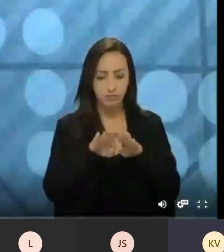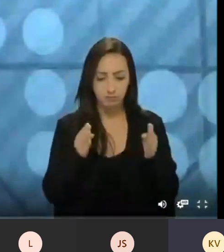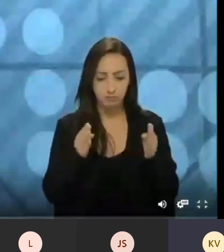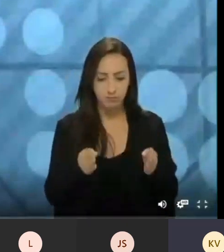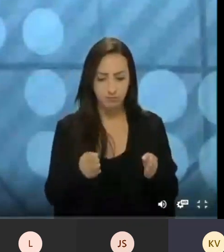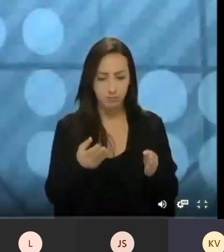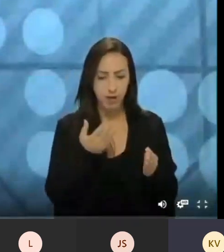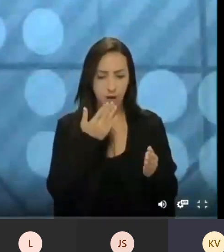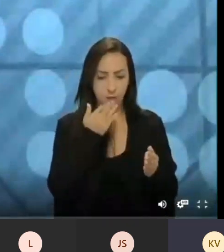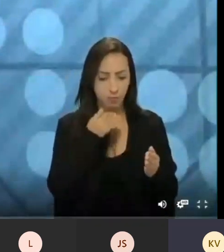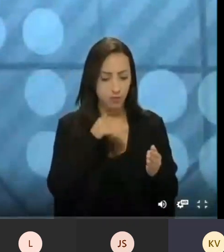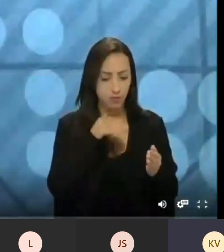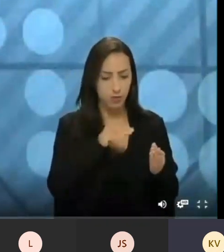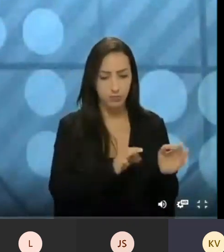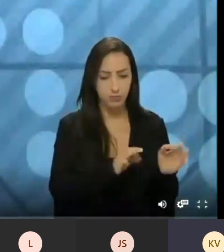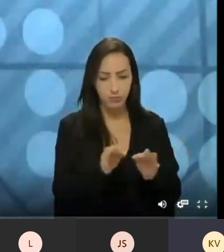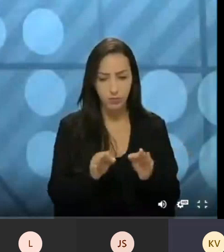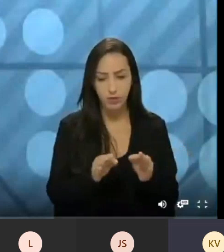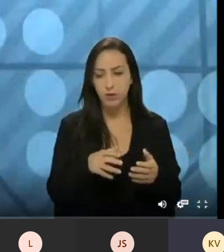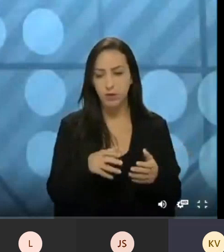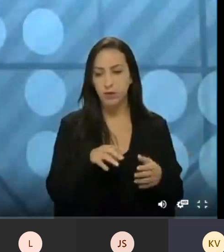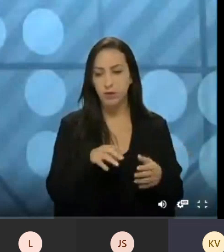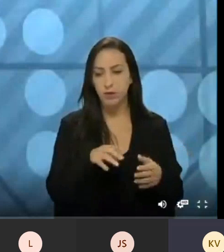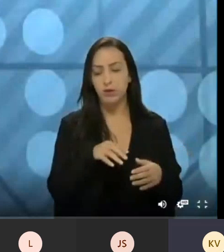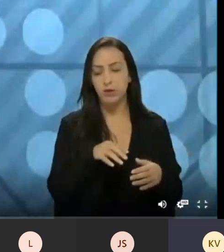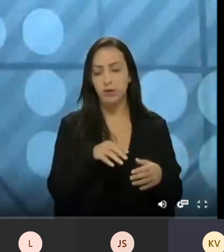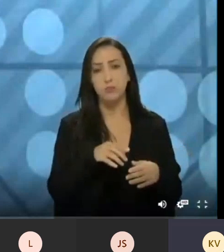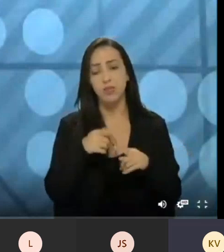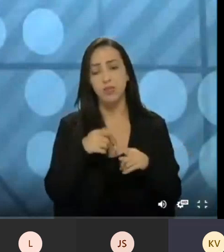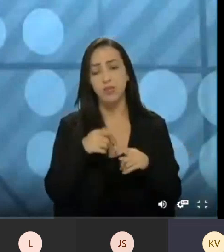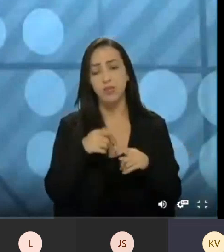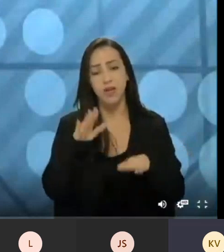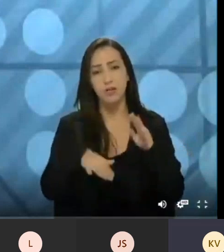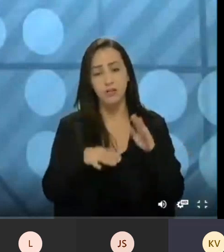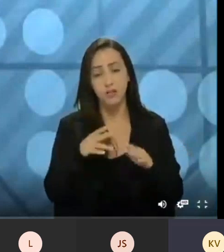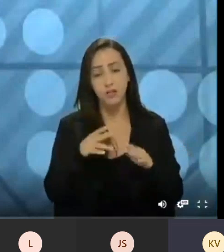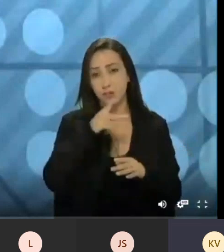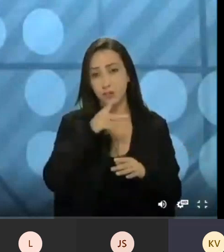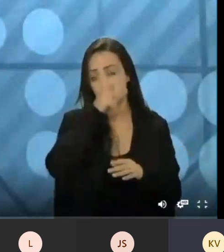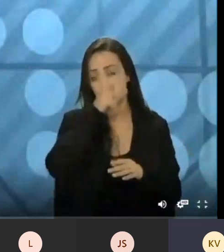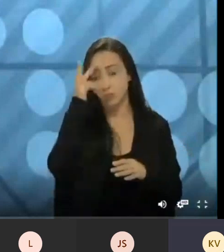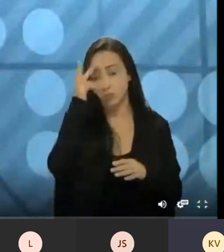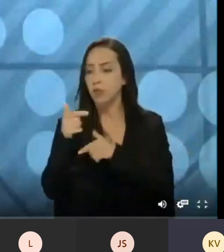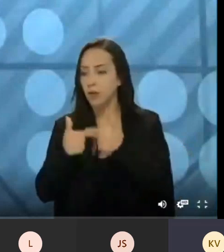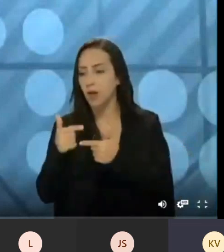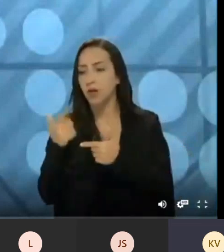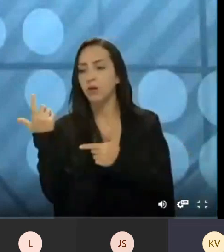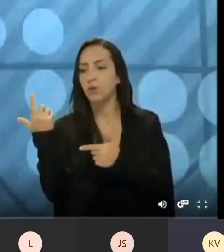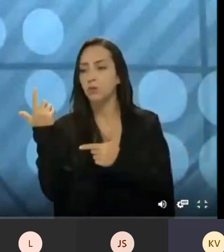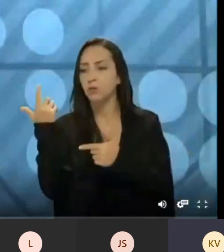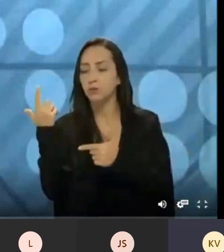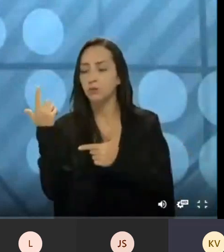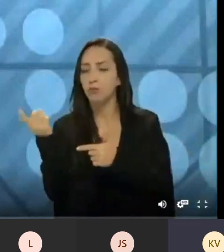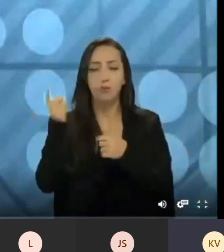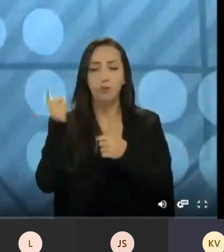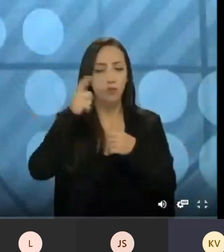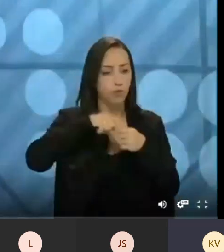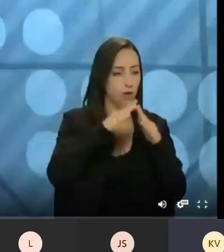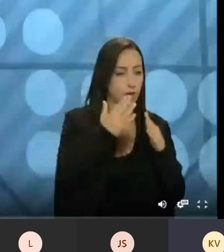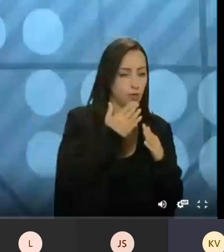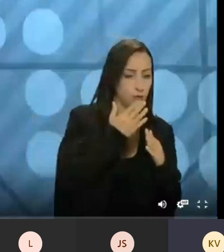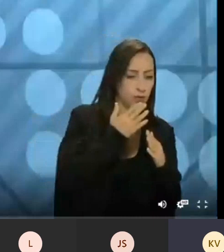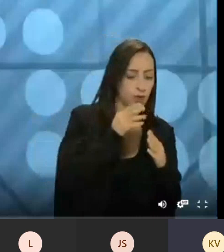A pessoa costumava ir para o trabalho, voltar para casa, tinha uma tranquilidade, que conseguia voltar para casa, se alimentar.